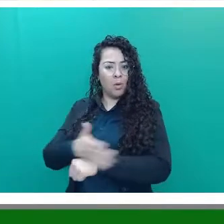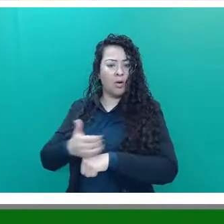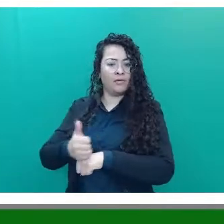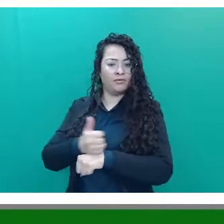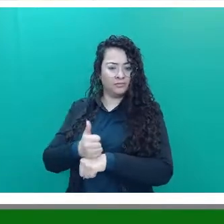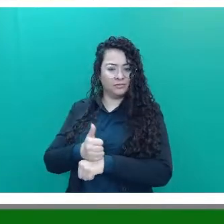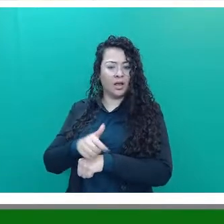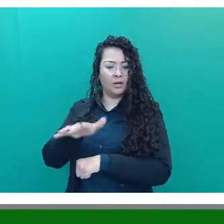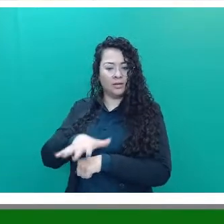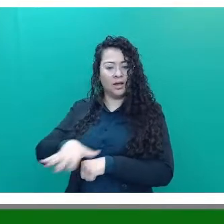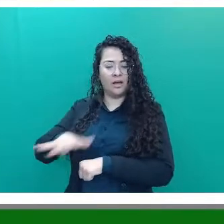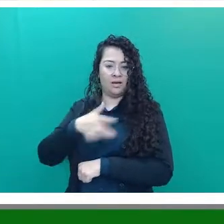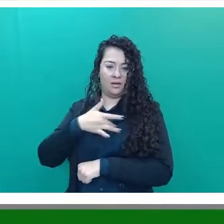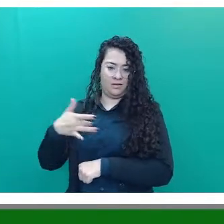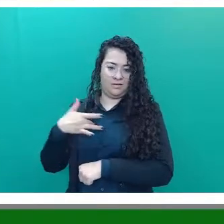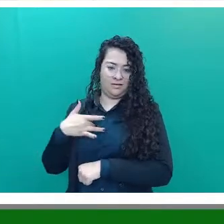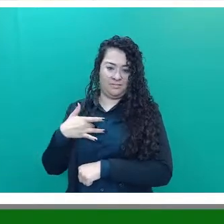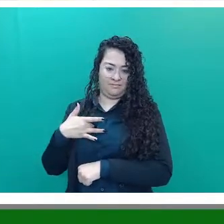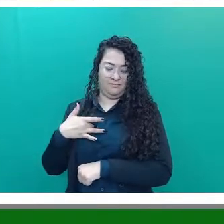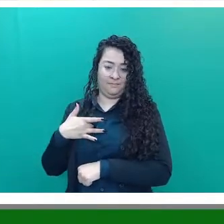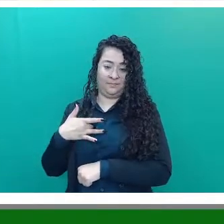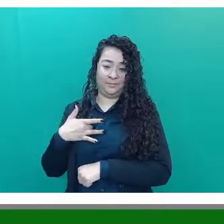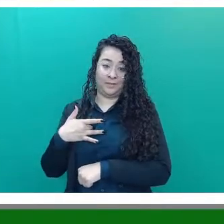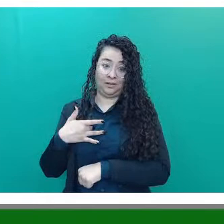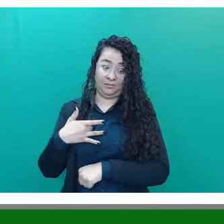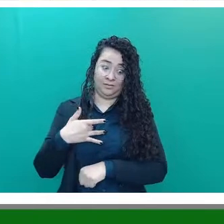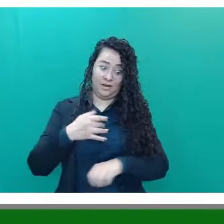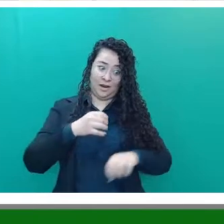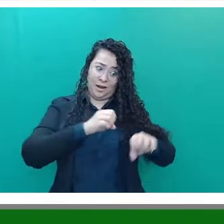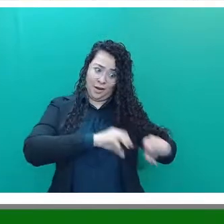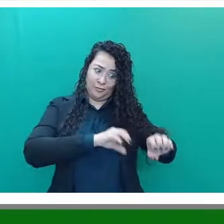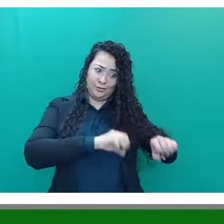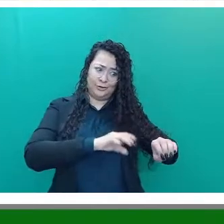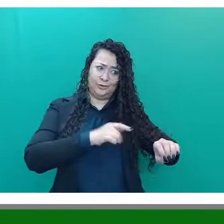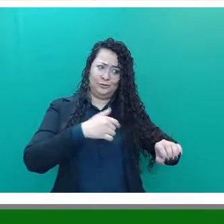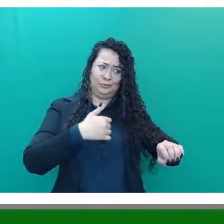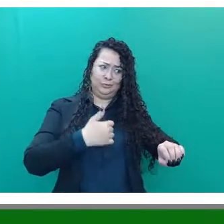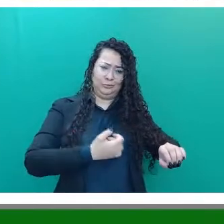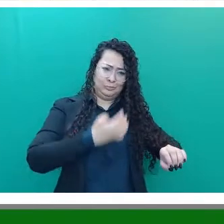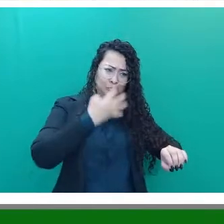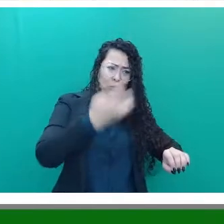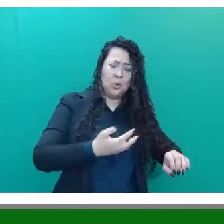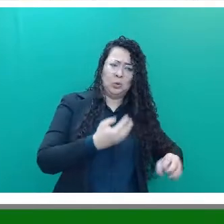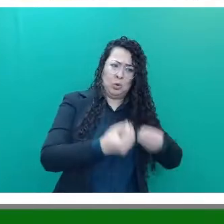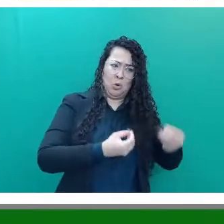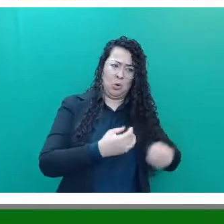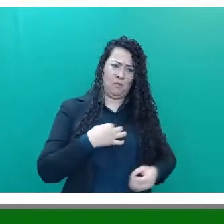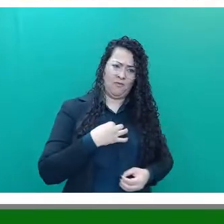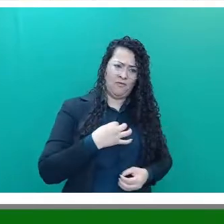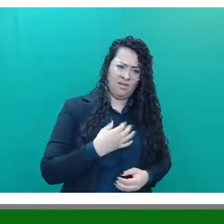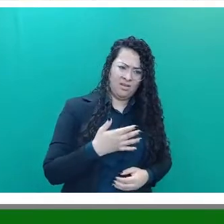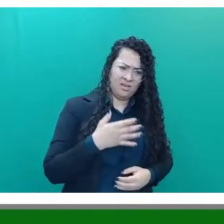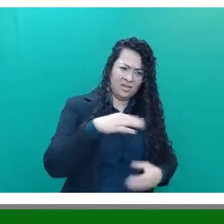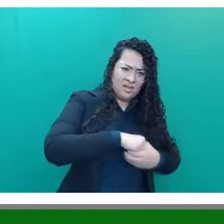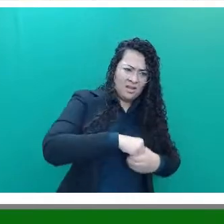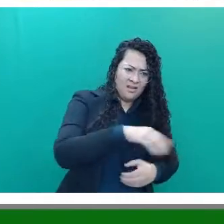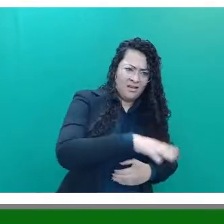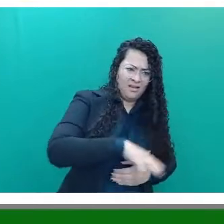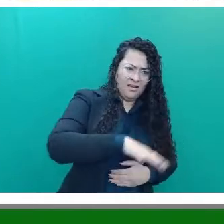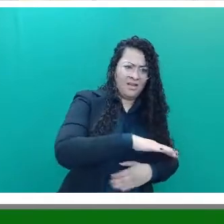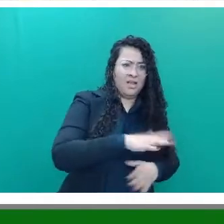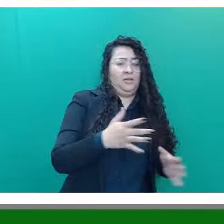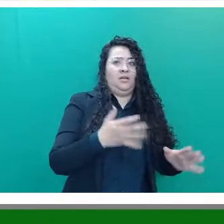serviço público. Na educação, a gente acha isso um absurdo já. Como é que vai um voluntário dentro da sala de aula? Não existe voluntário. Bom, não vou falar que não existe, né?